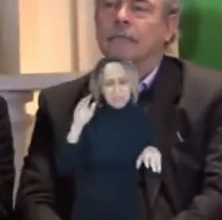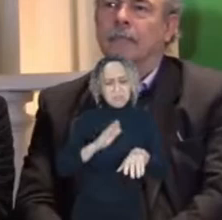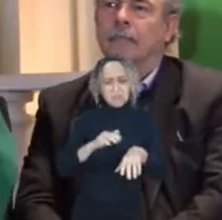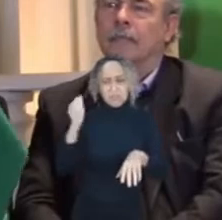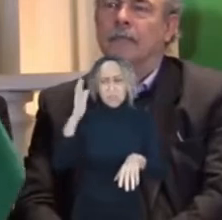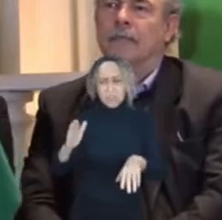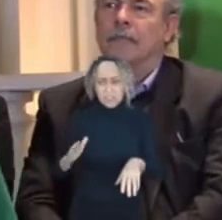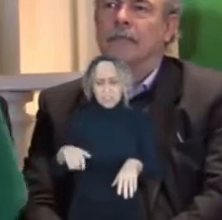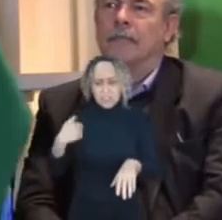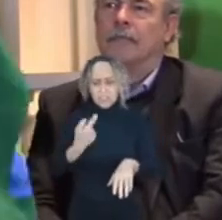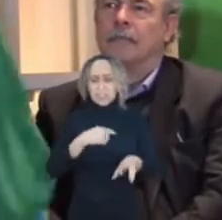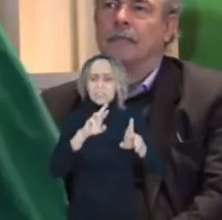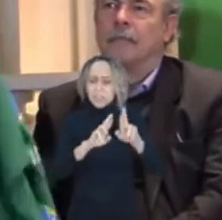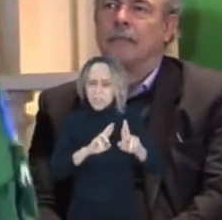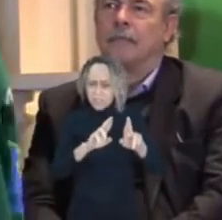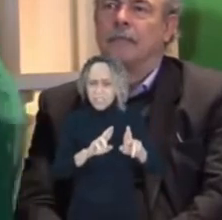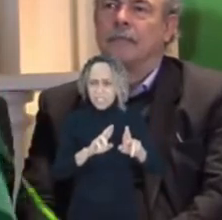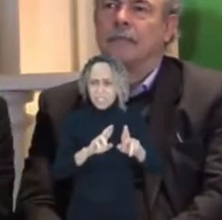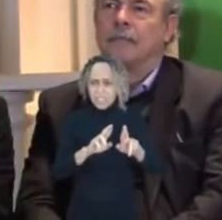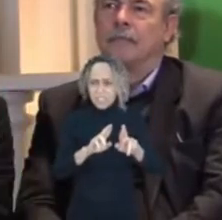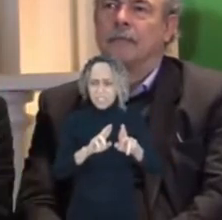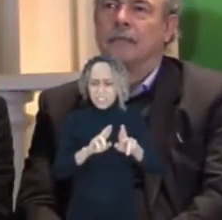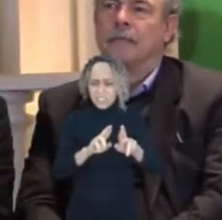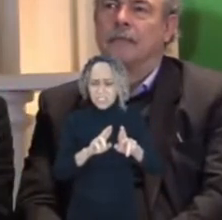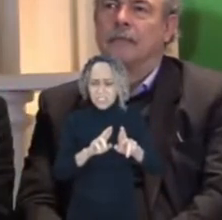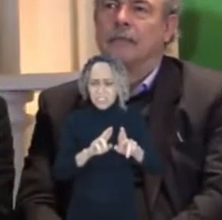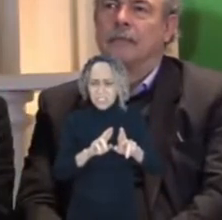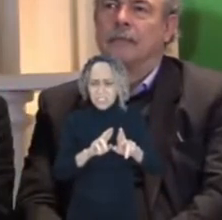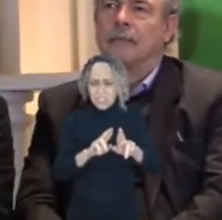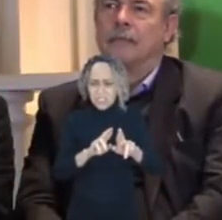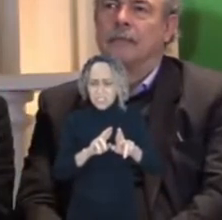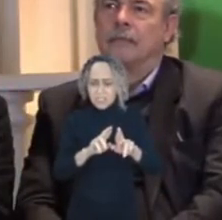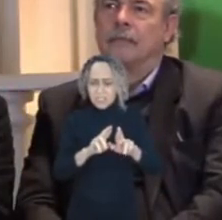que nessa gestão, que com fé o senhor vai falar,